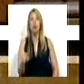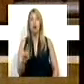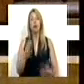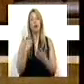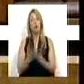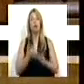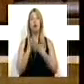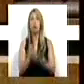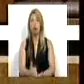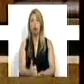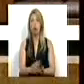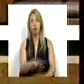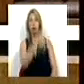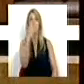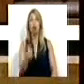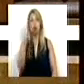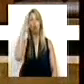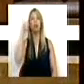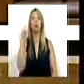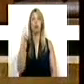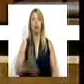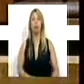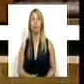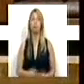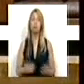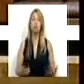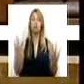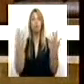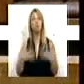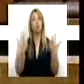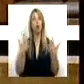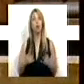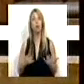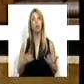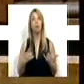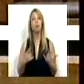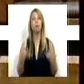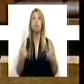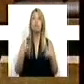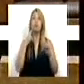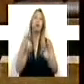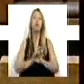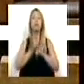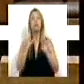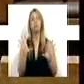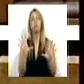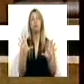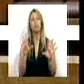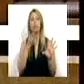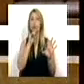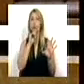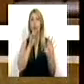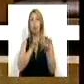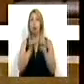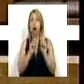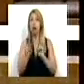este contributo. Segunda ideia, é um orçamento que teve, evidentemente, margem para